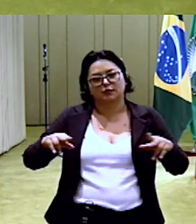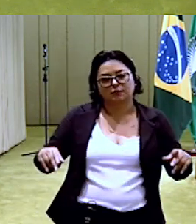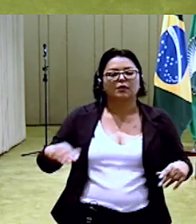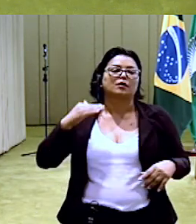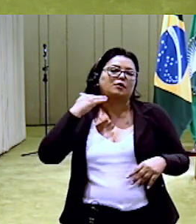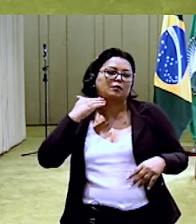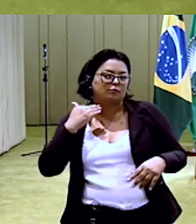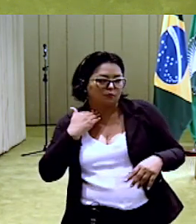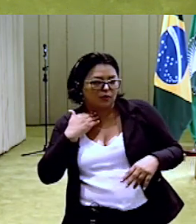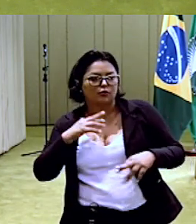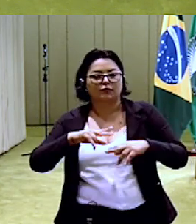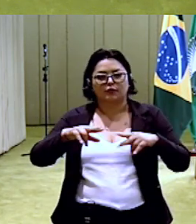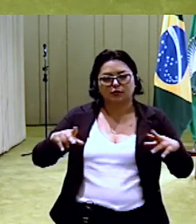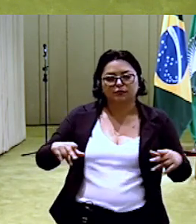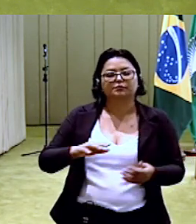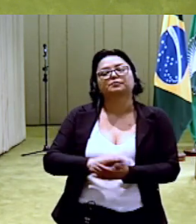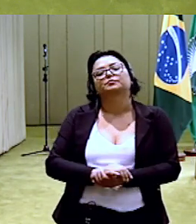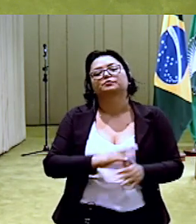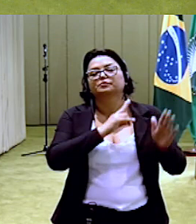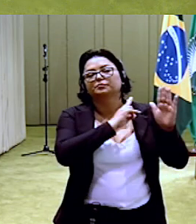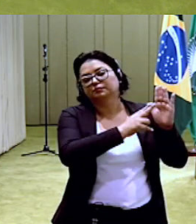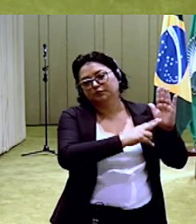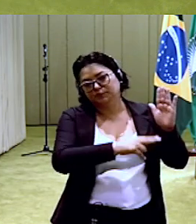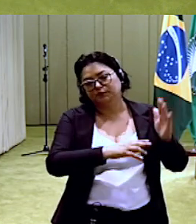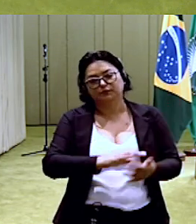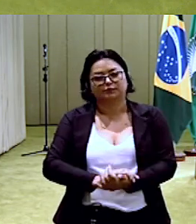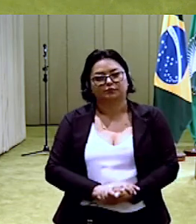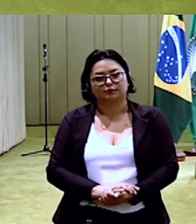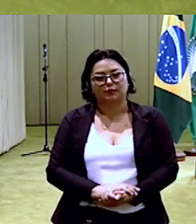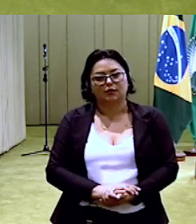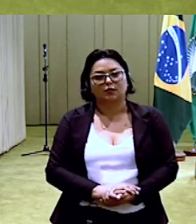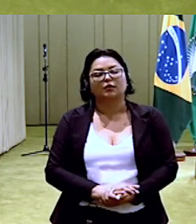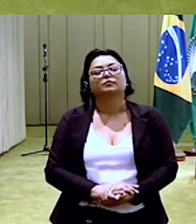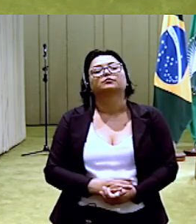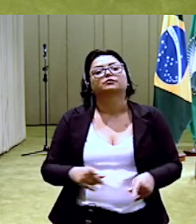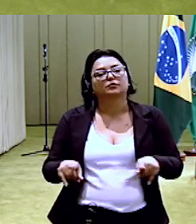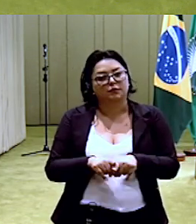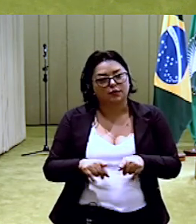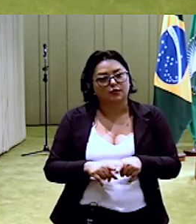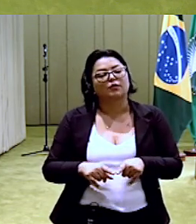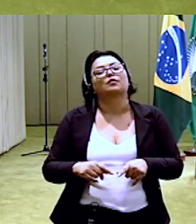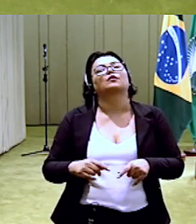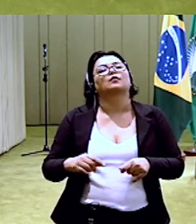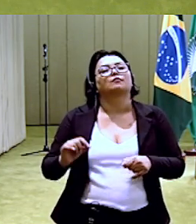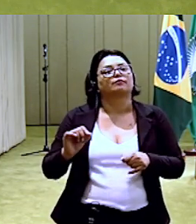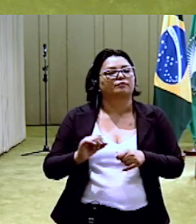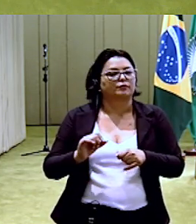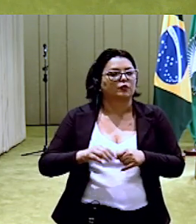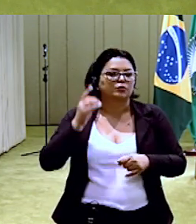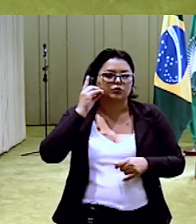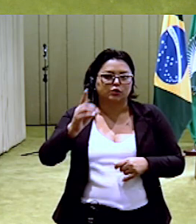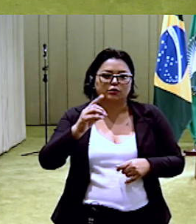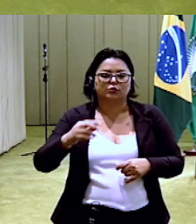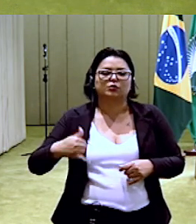Bank of America, Merrill Lynch, ING Bank e Banif Investment Banking. Atuou como CEO do Standard Bank Brasil e como